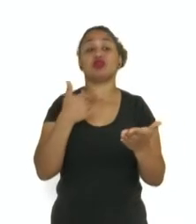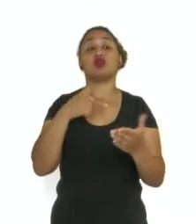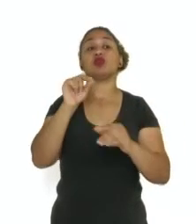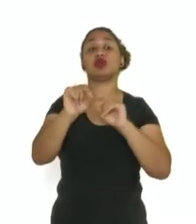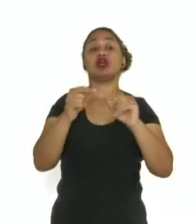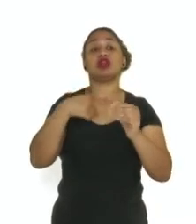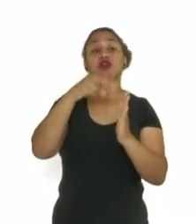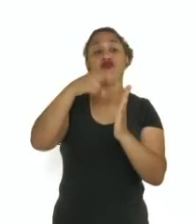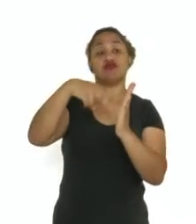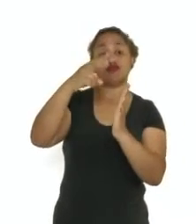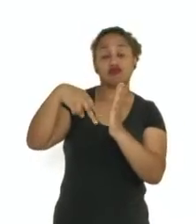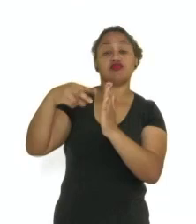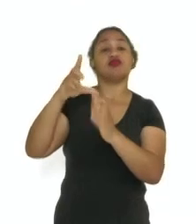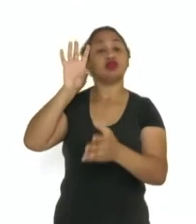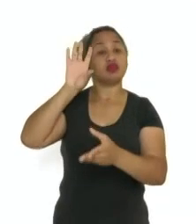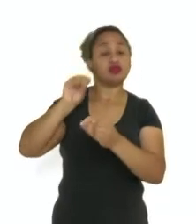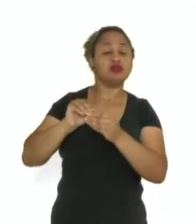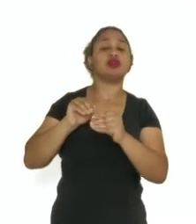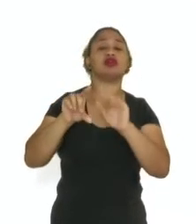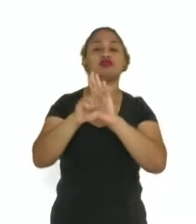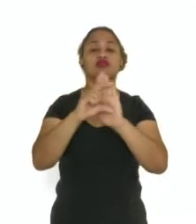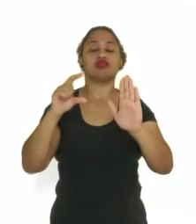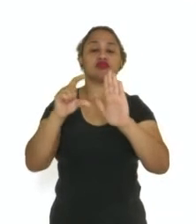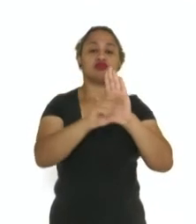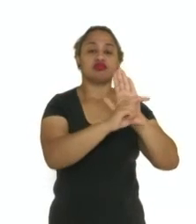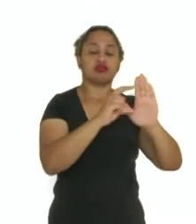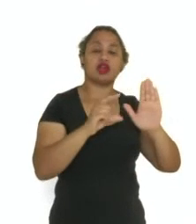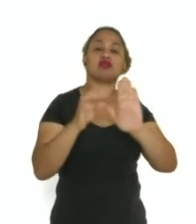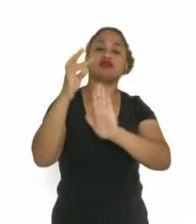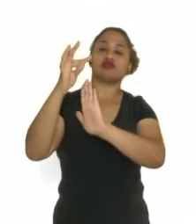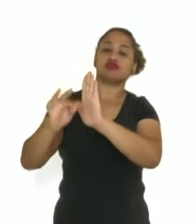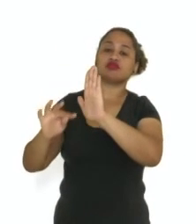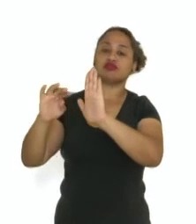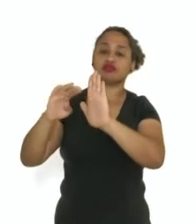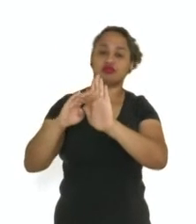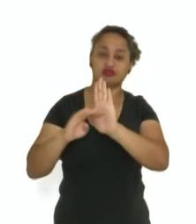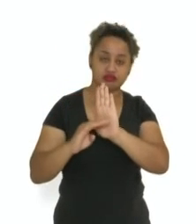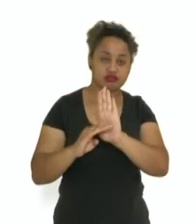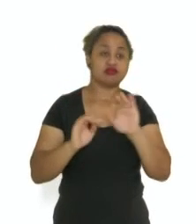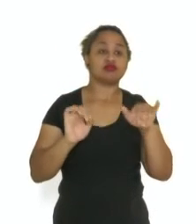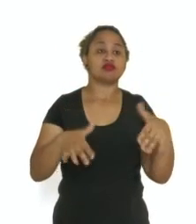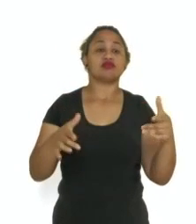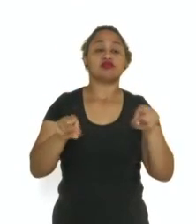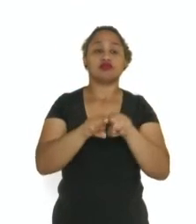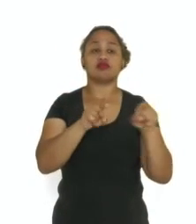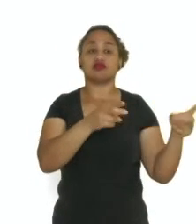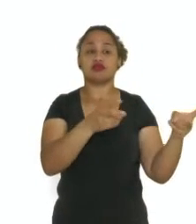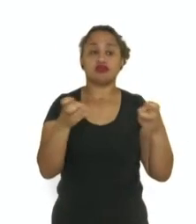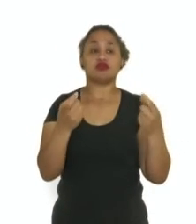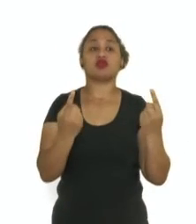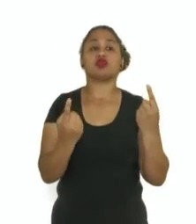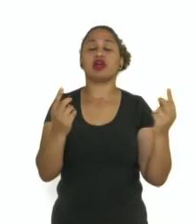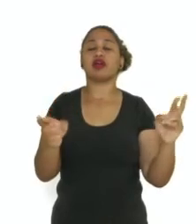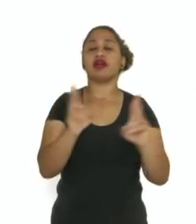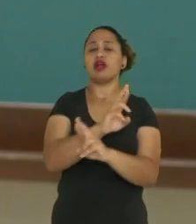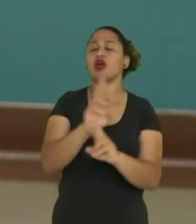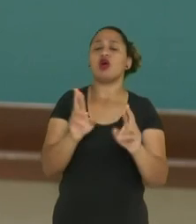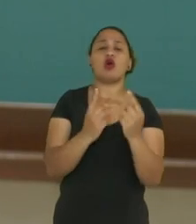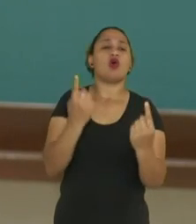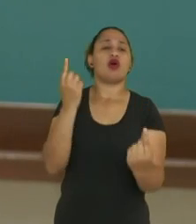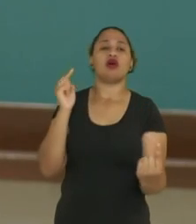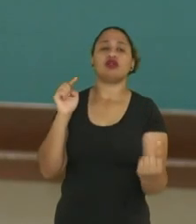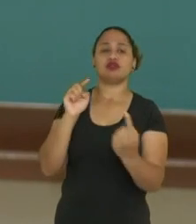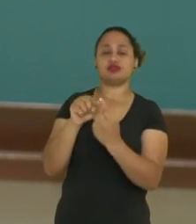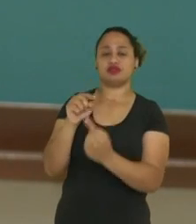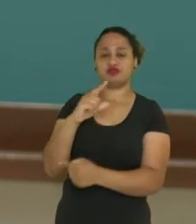realizamos a leitura e compreensão de fragmentos de textos normativos, reconhecendo e relacionando suas